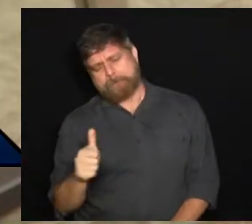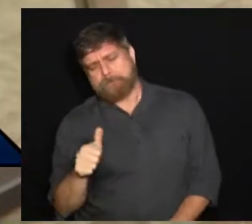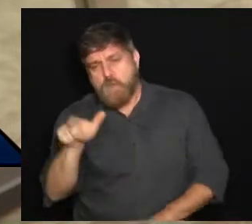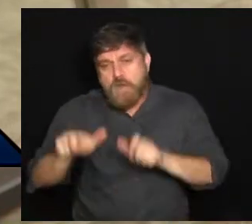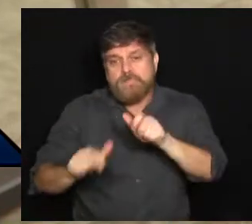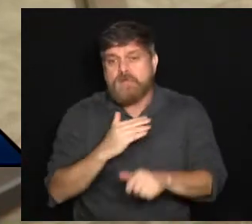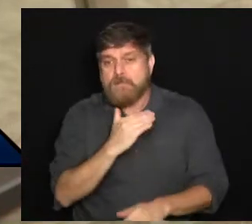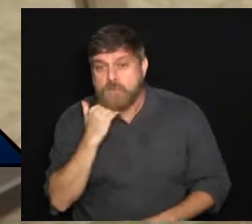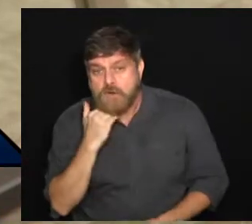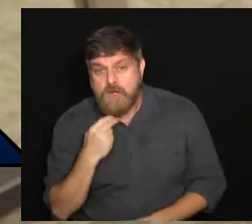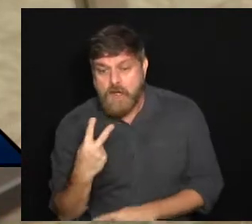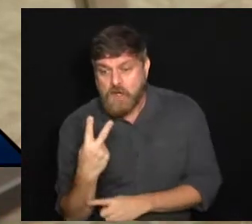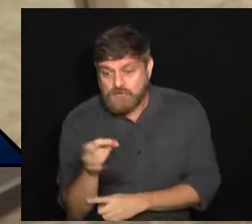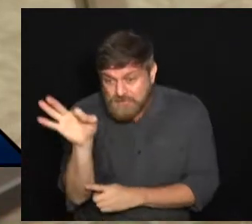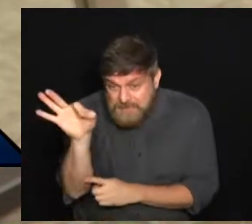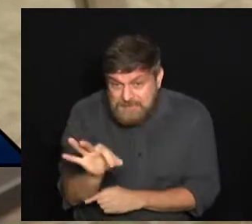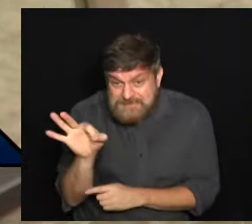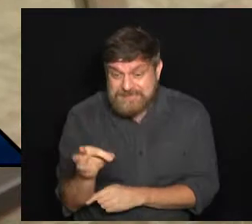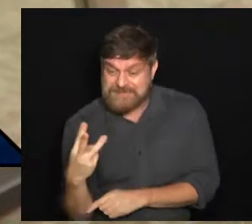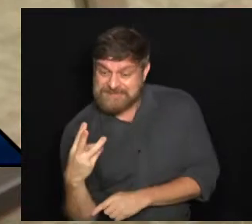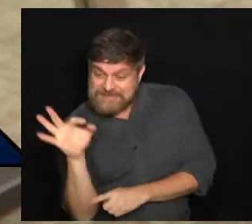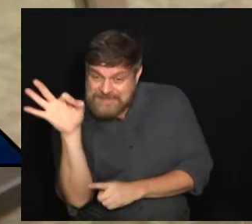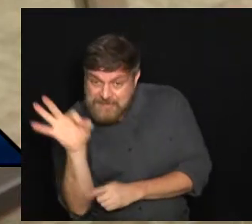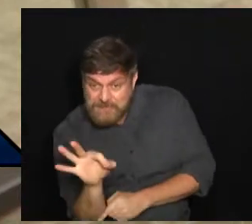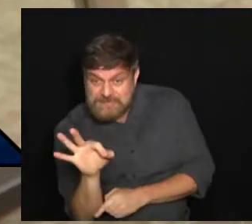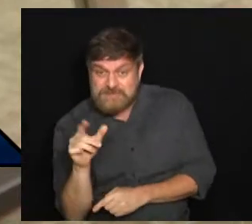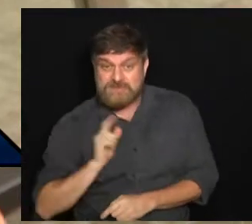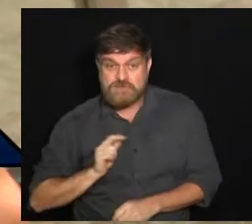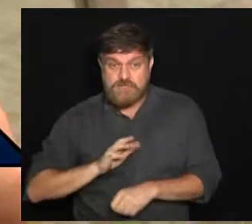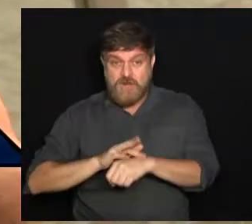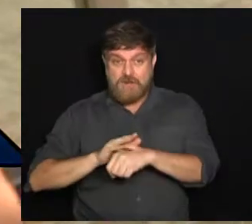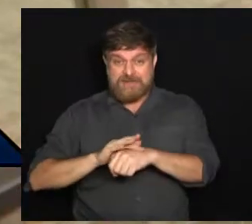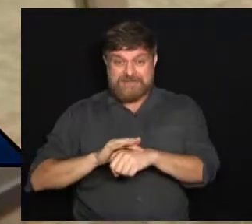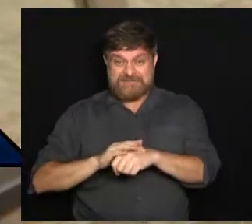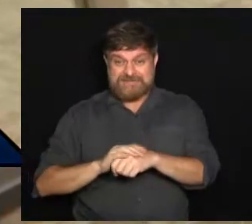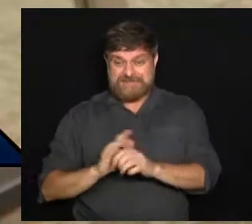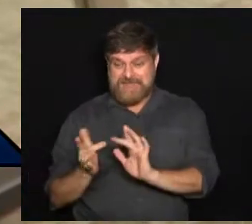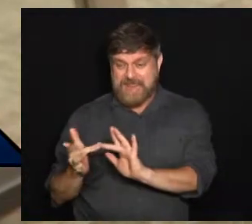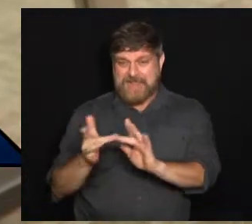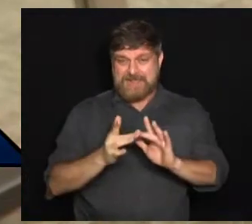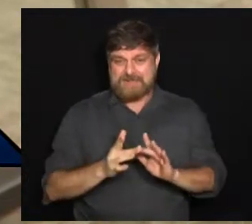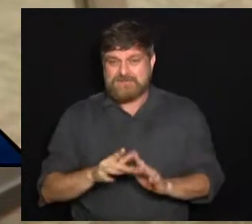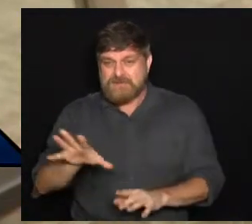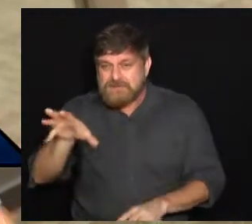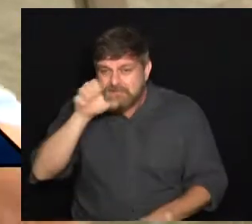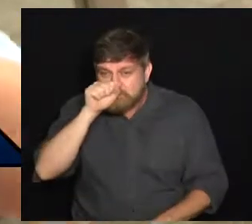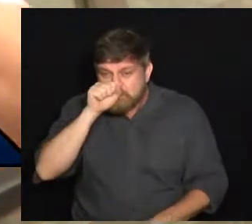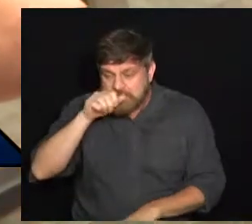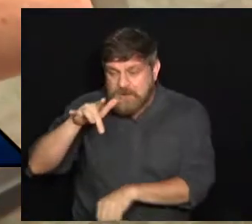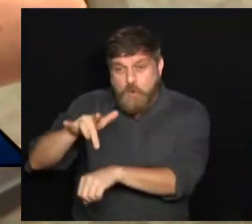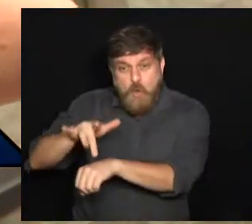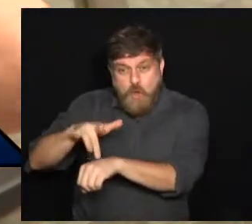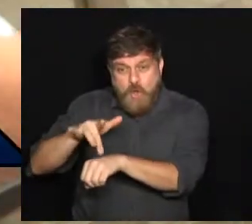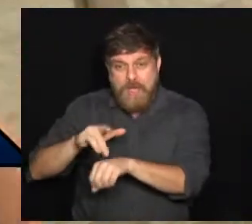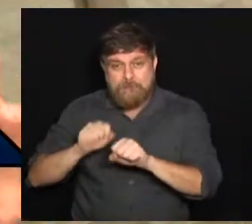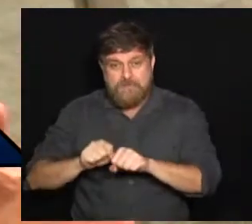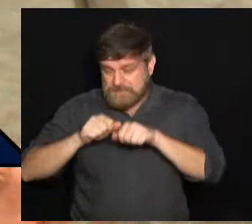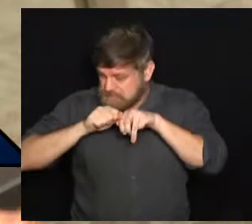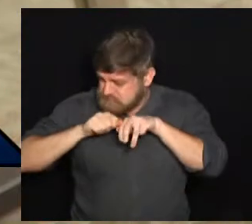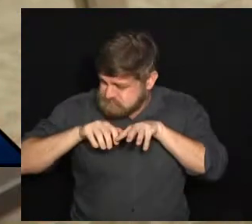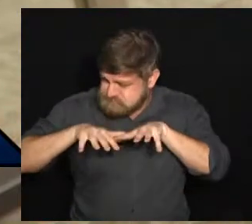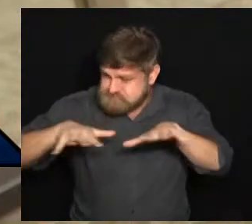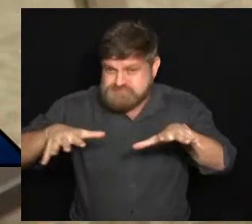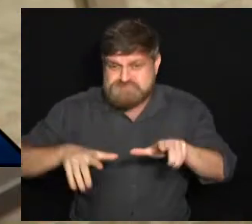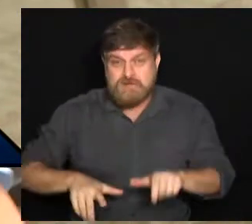pessoal. 2%, 3% de mortalidade numa doença que se transmite pela respiração e pelo toque, que é capaz de pegar todo mundo